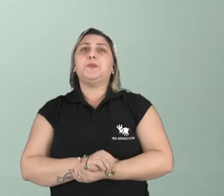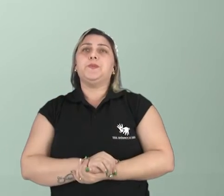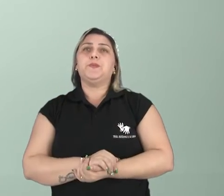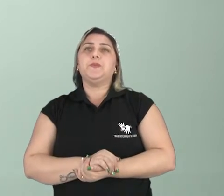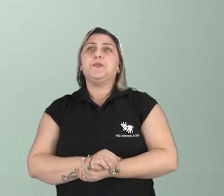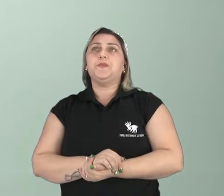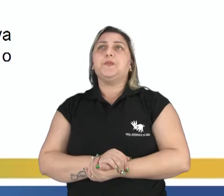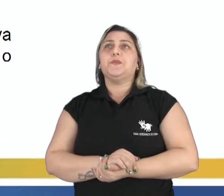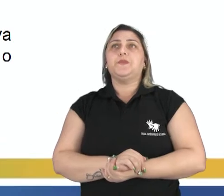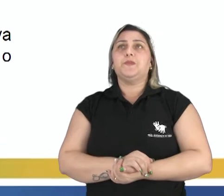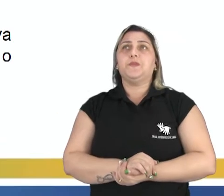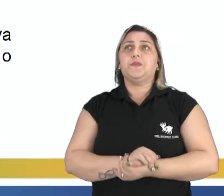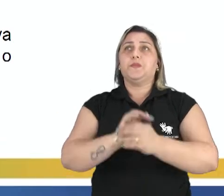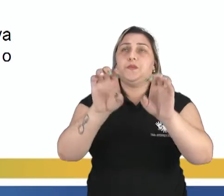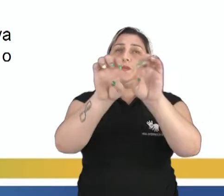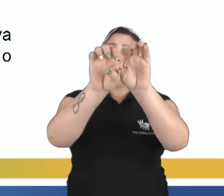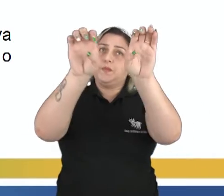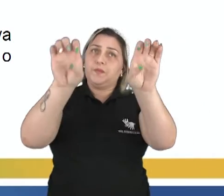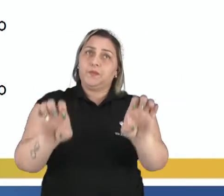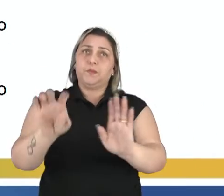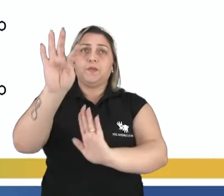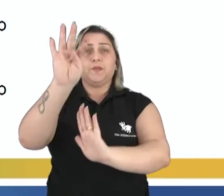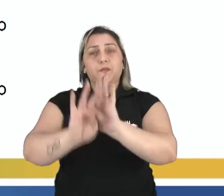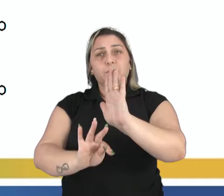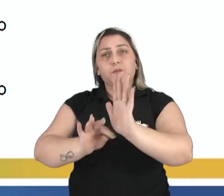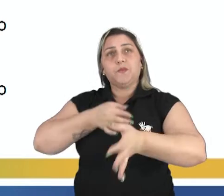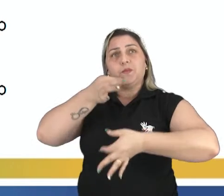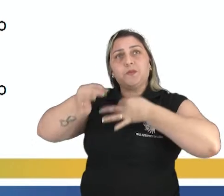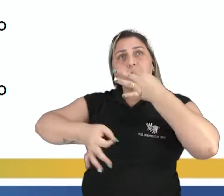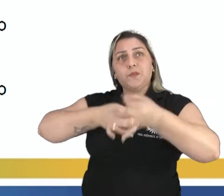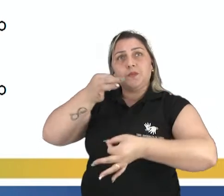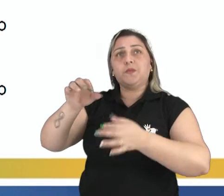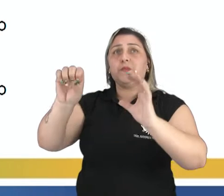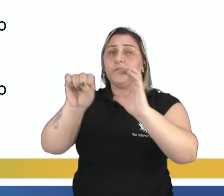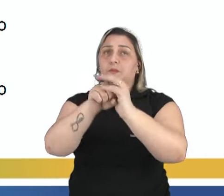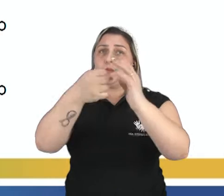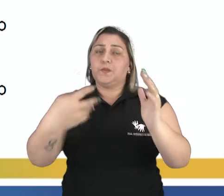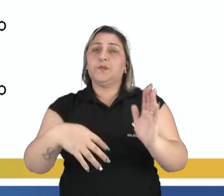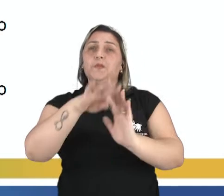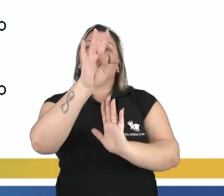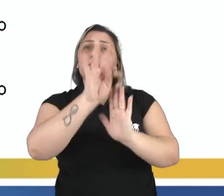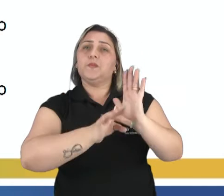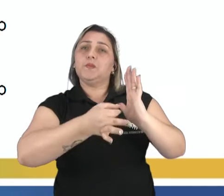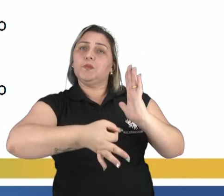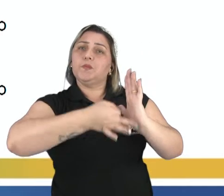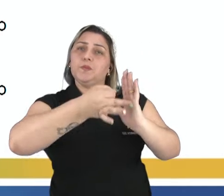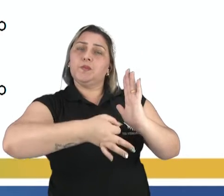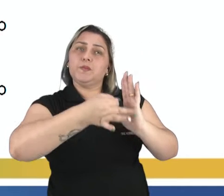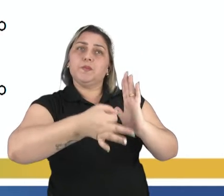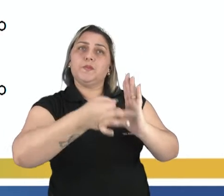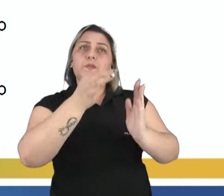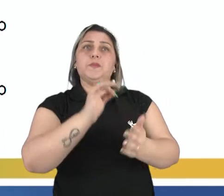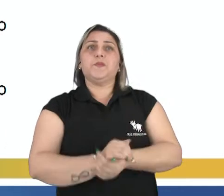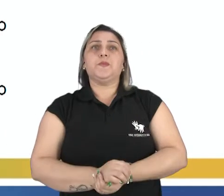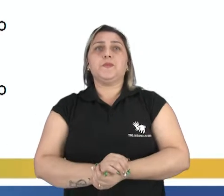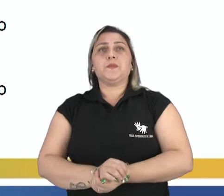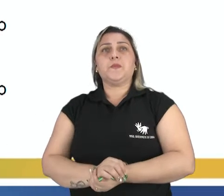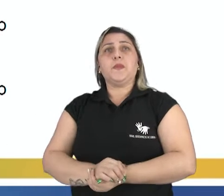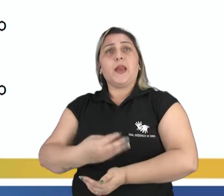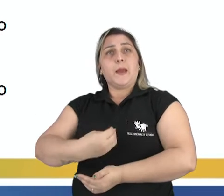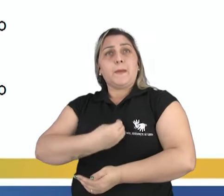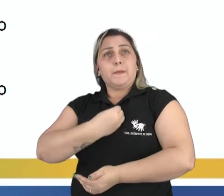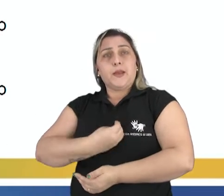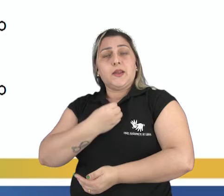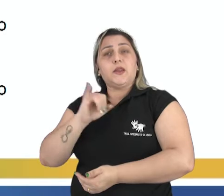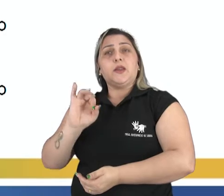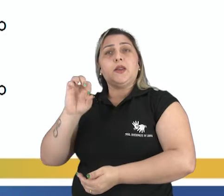é basicamente a estrutura do texto de opinião. E as características desse texto, né? O predomínio ali é do